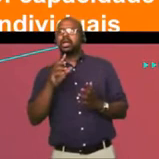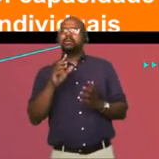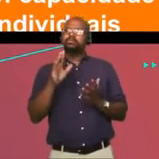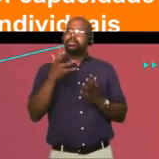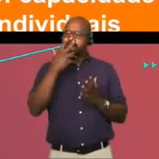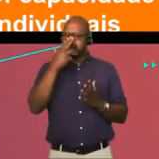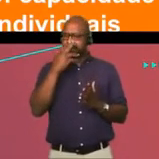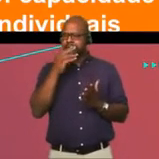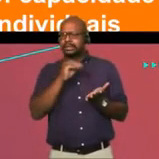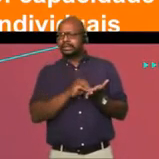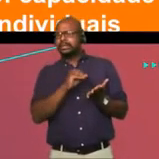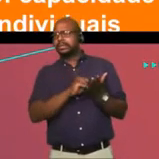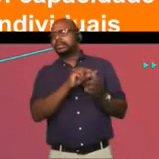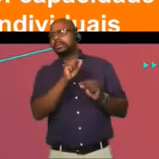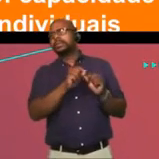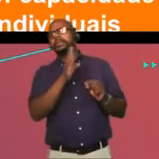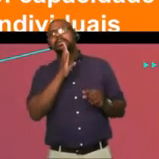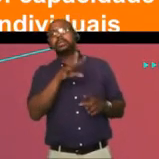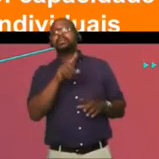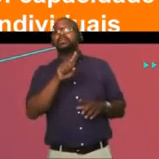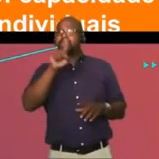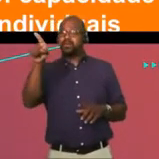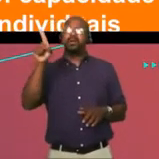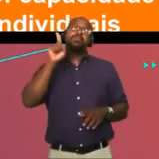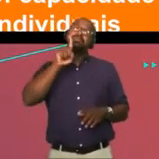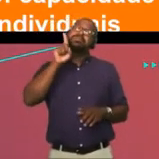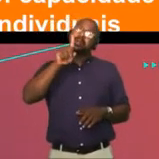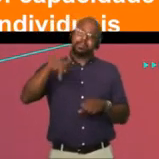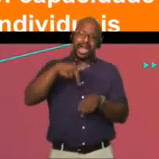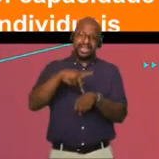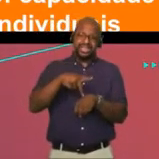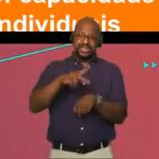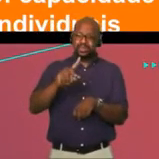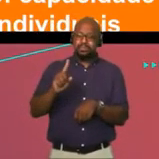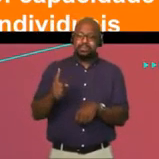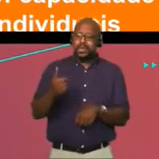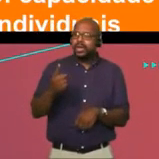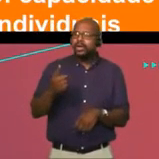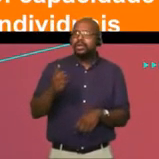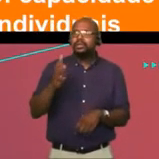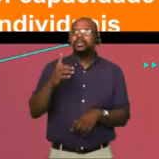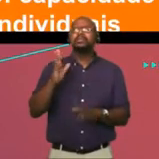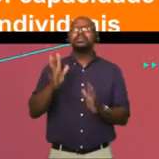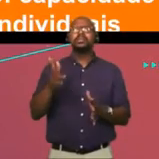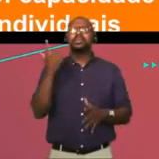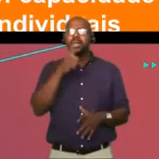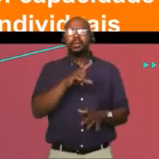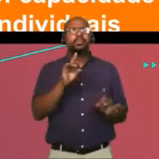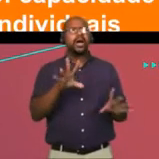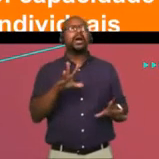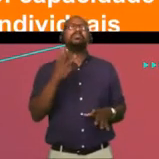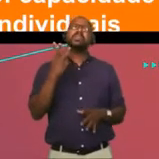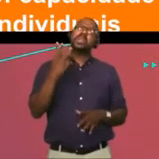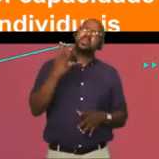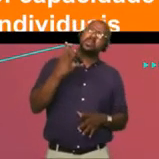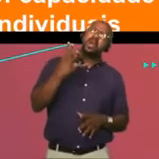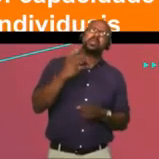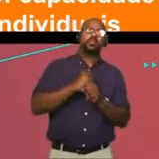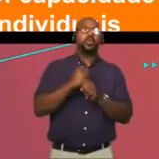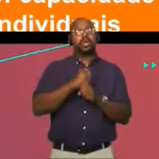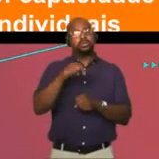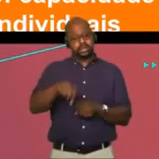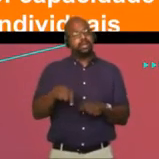em relação a isso mas você vai nos Estados Unidos país primeiro mundo já está acontecendo daqui a mais 34 anos está chegando